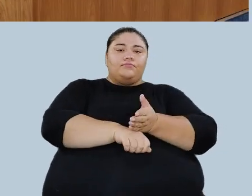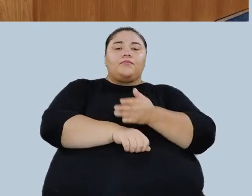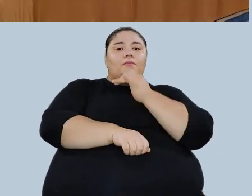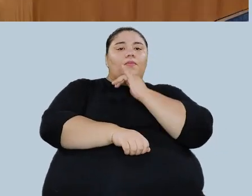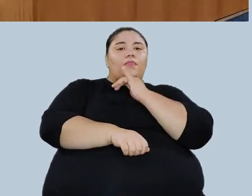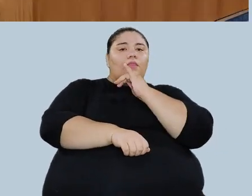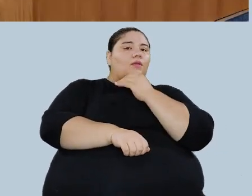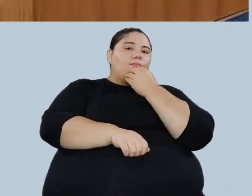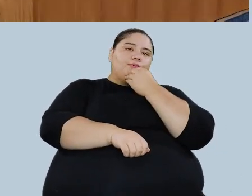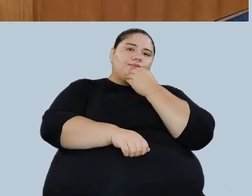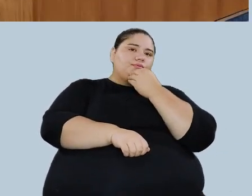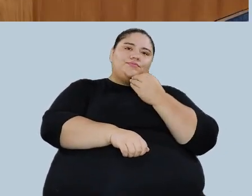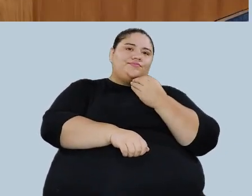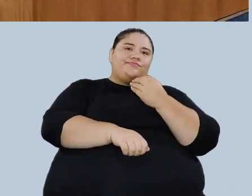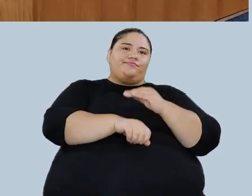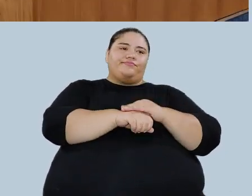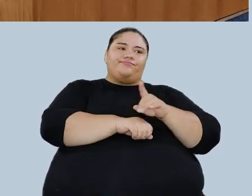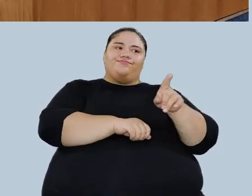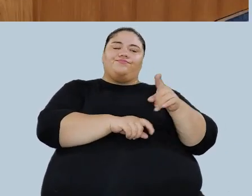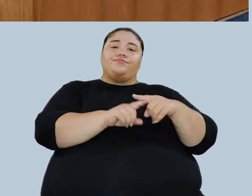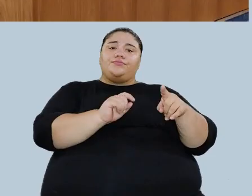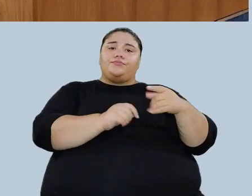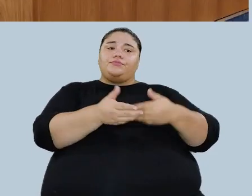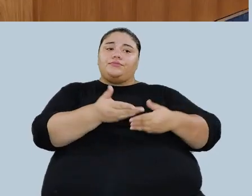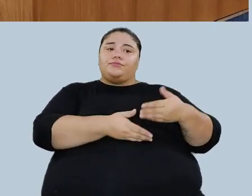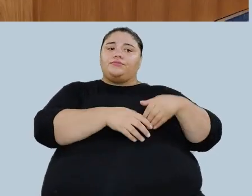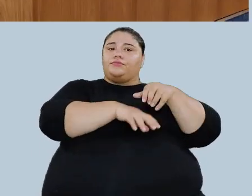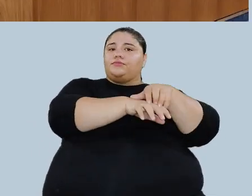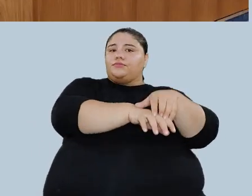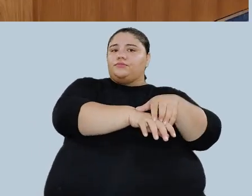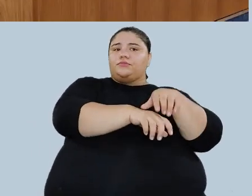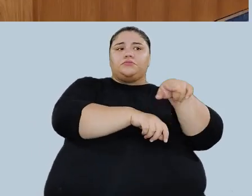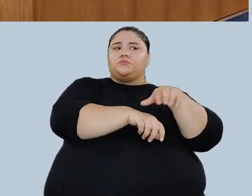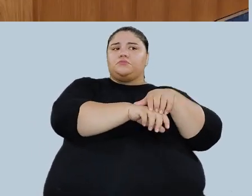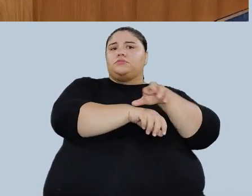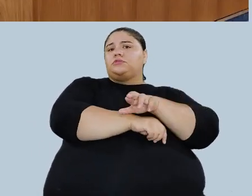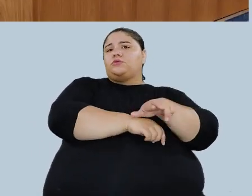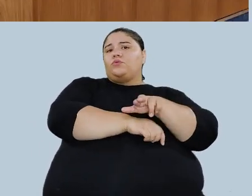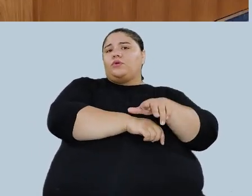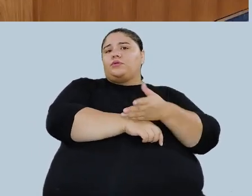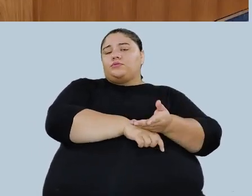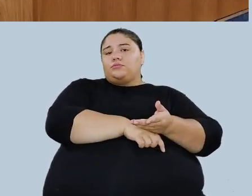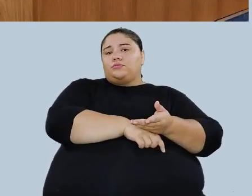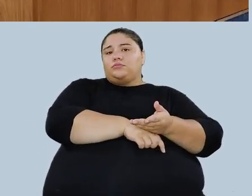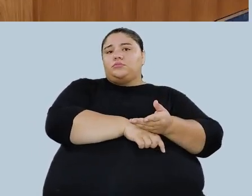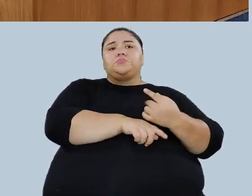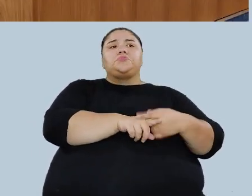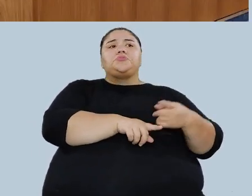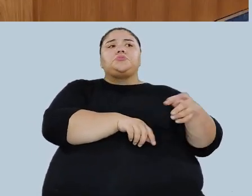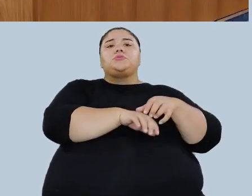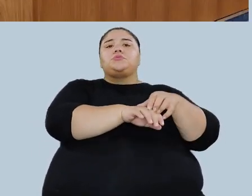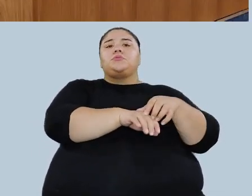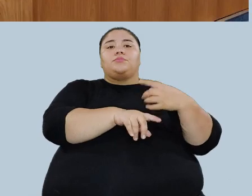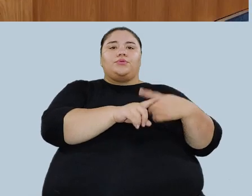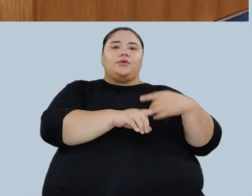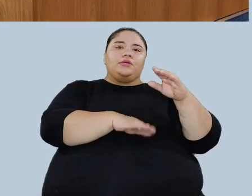que não deveria ser fazer por ela. Por exemplo, serviços de transporte. Ela não é transportadora. Agora, por que ela põe serviço de transporte?